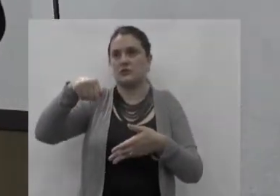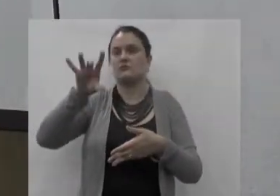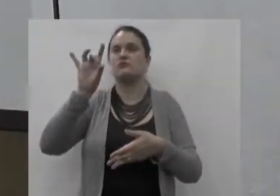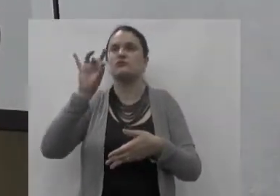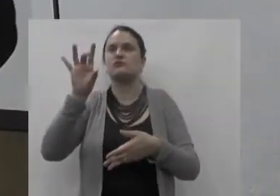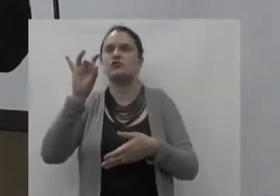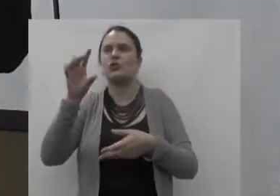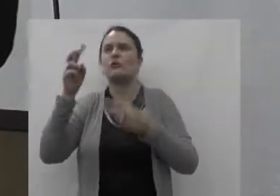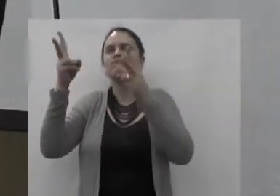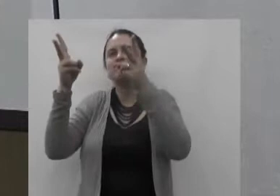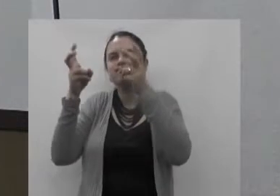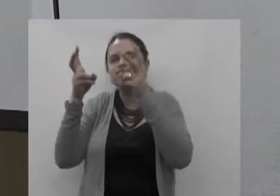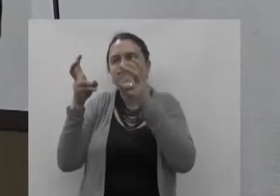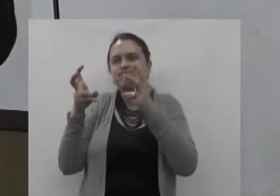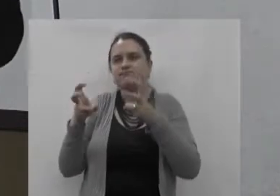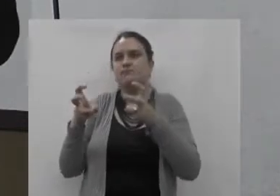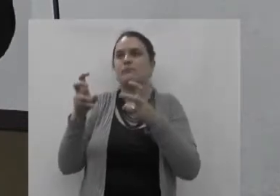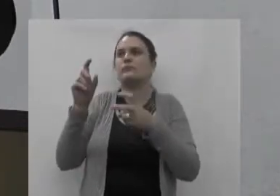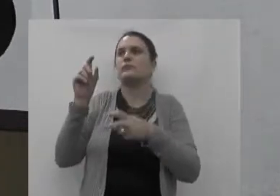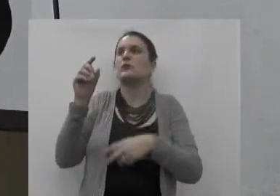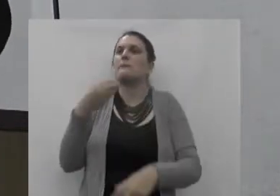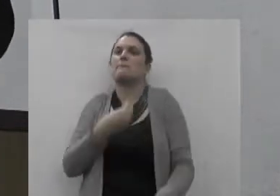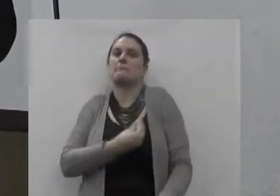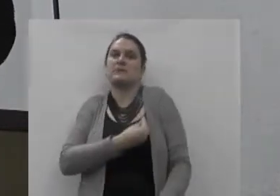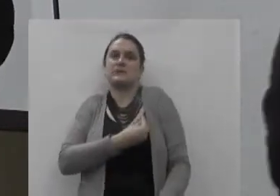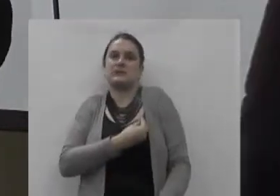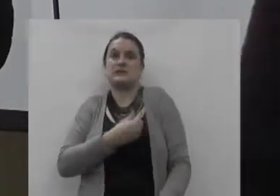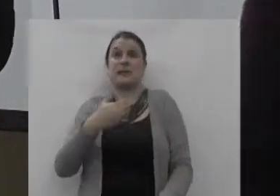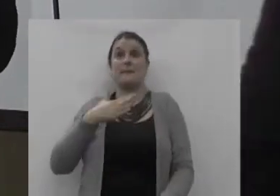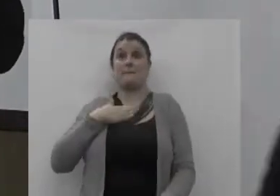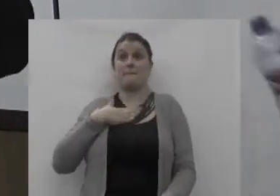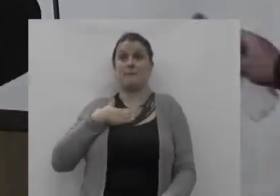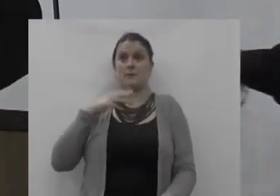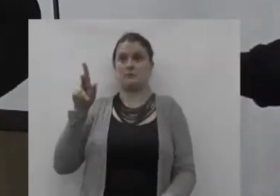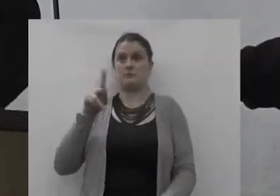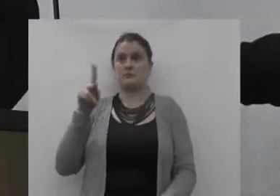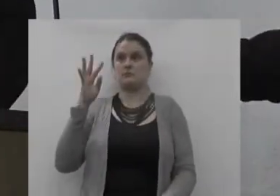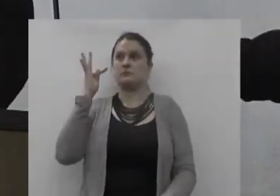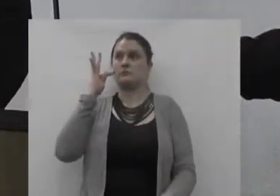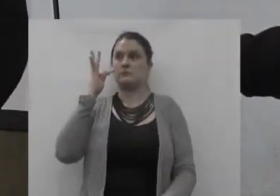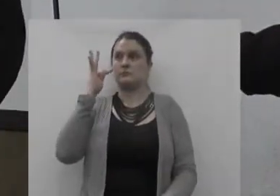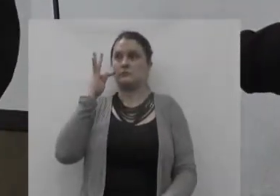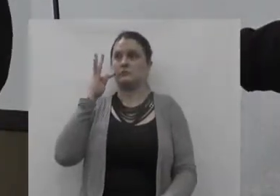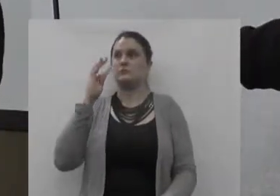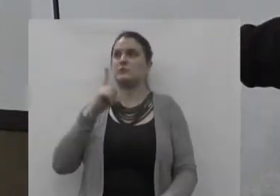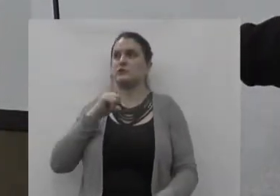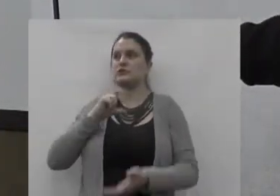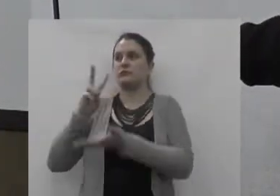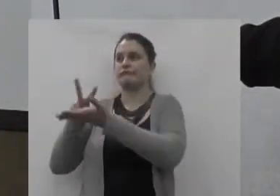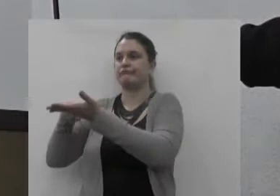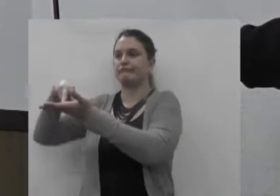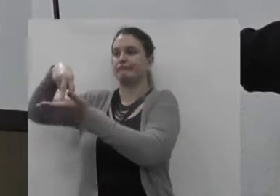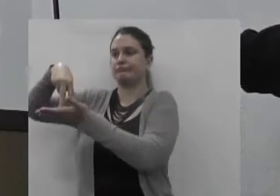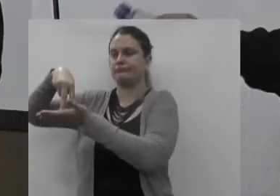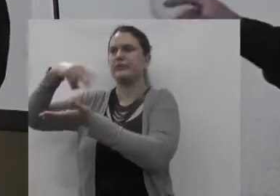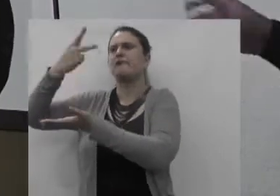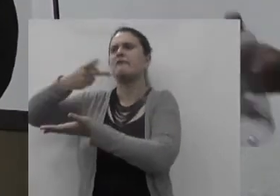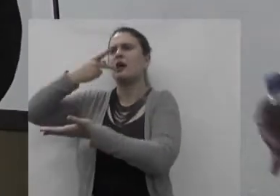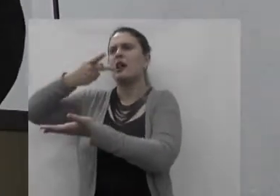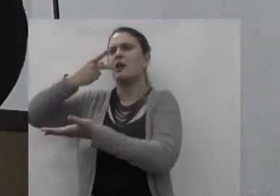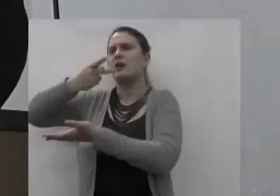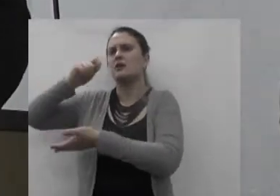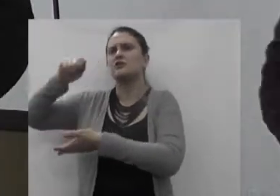fazer uma análise da presença da professora Tatiane, que aqui estava, vindo